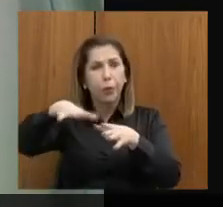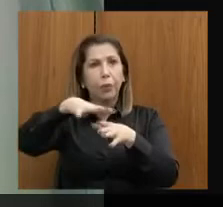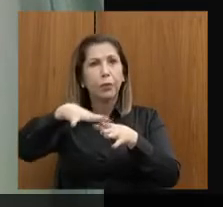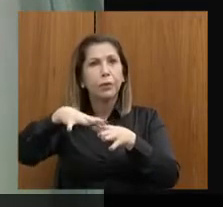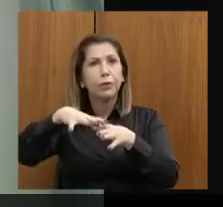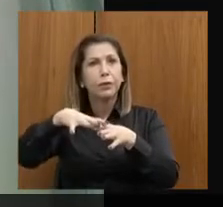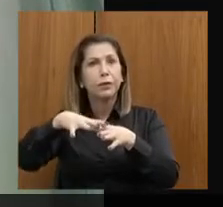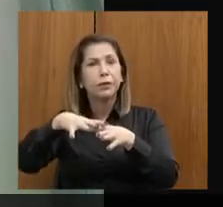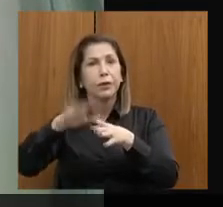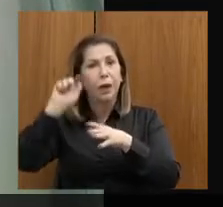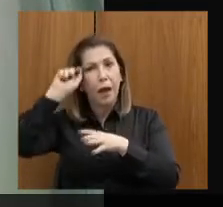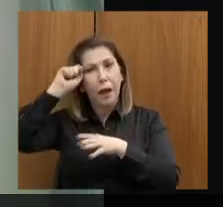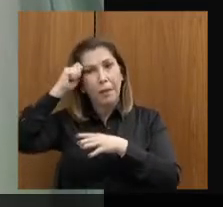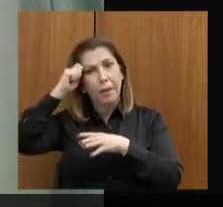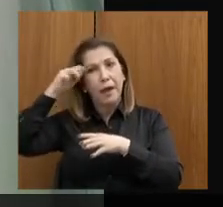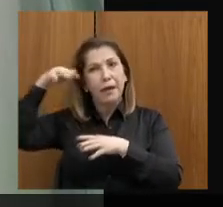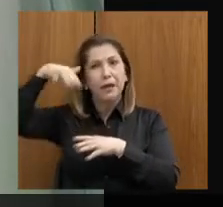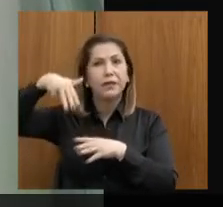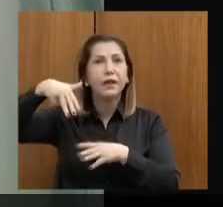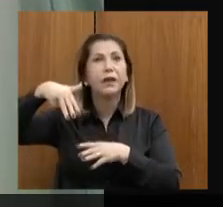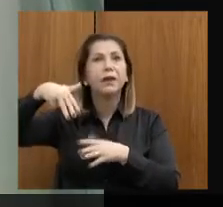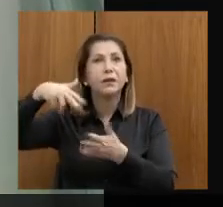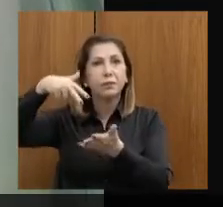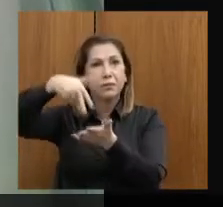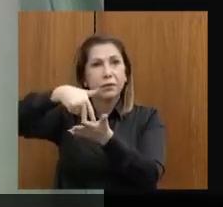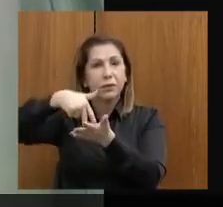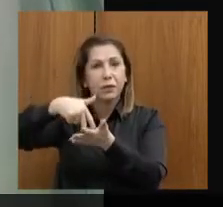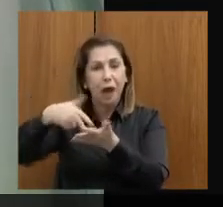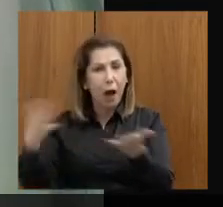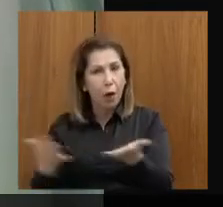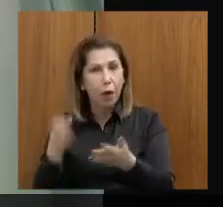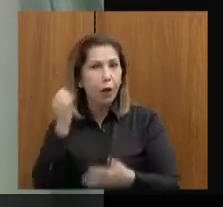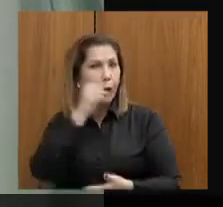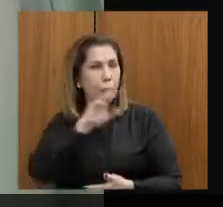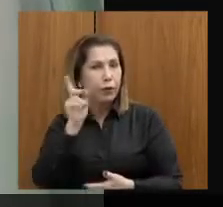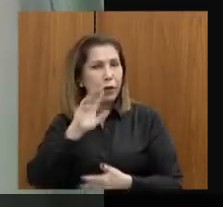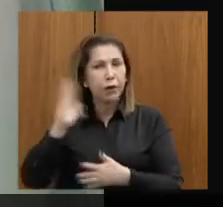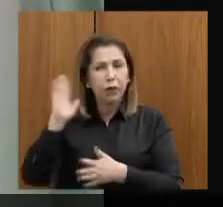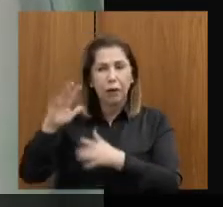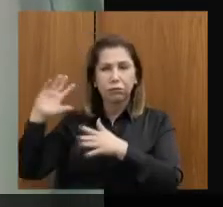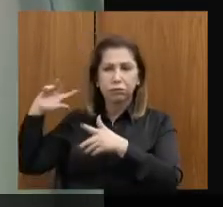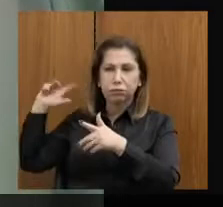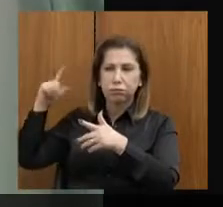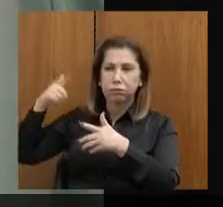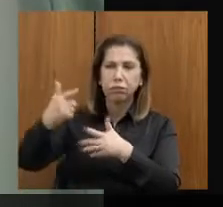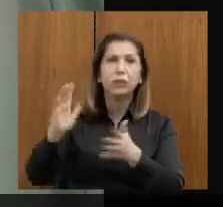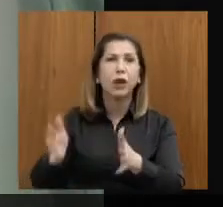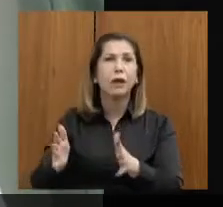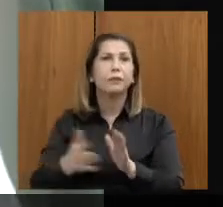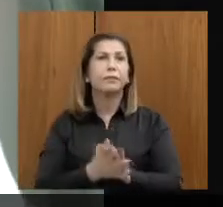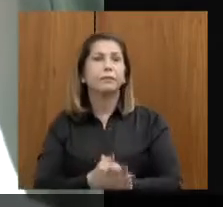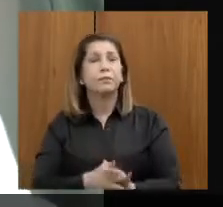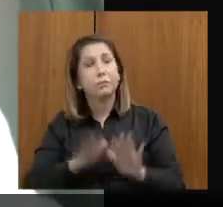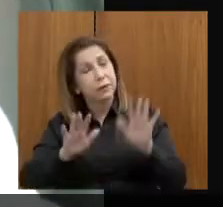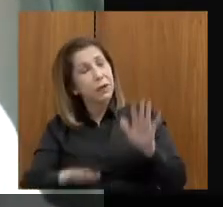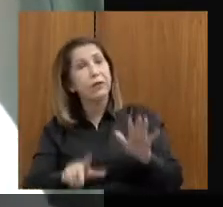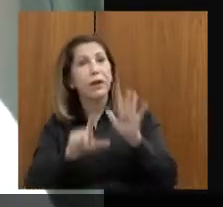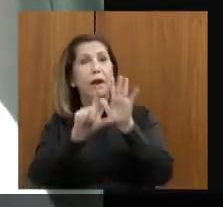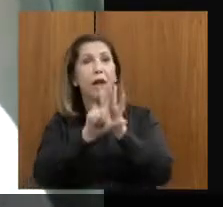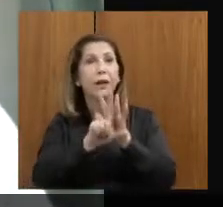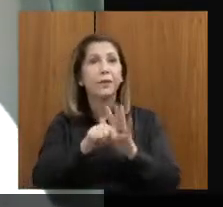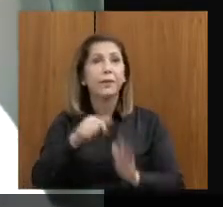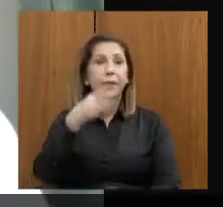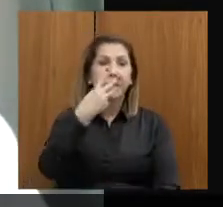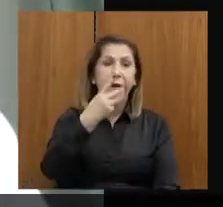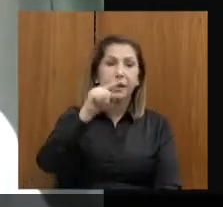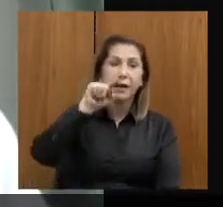de matriz africana não são de agora nós temos né talvez a lei mais importante que a